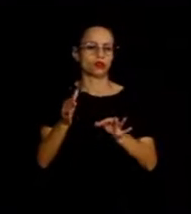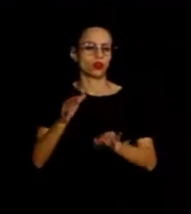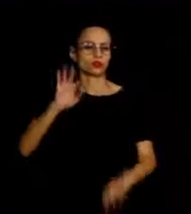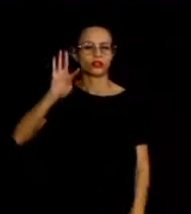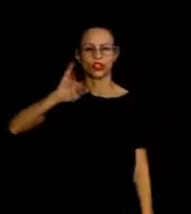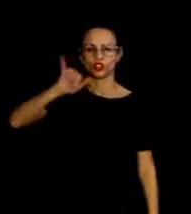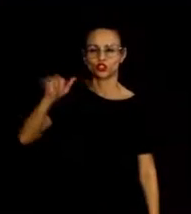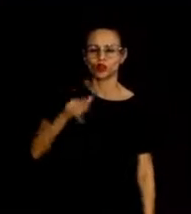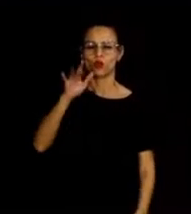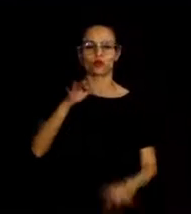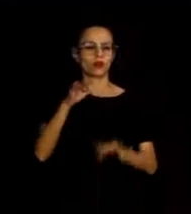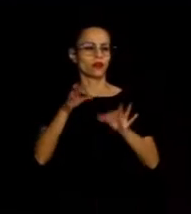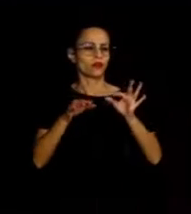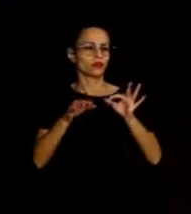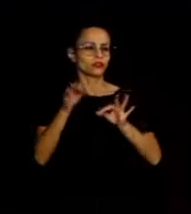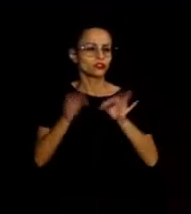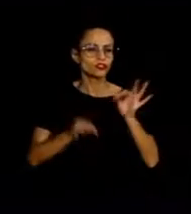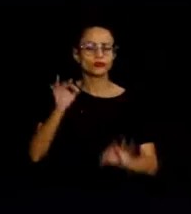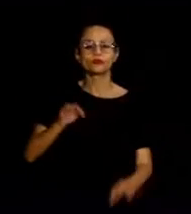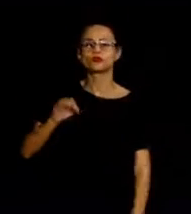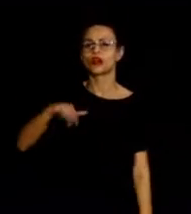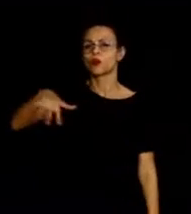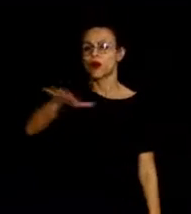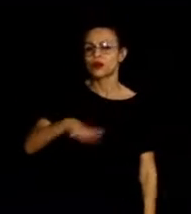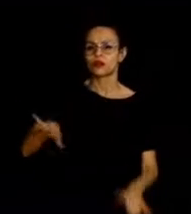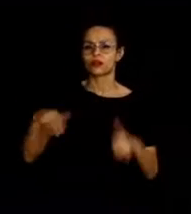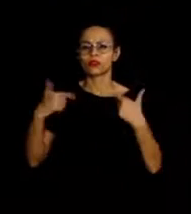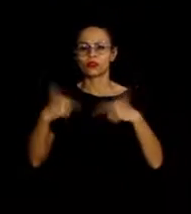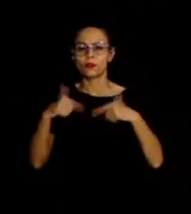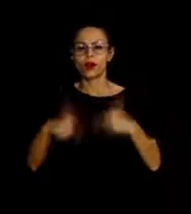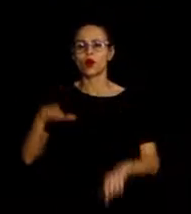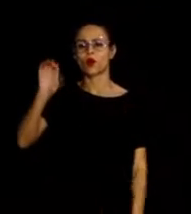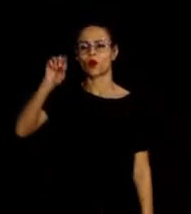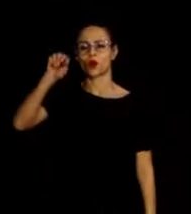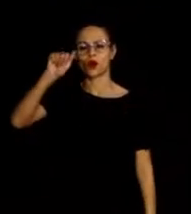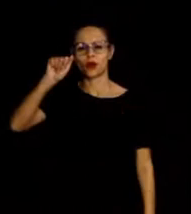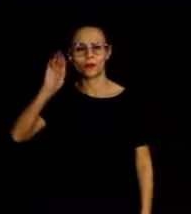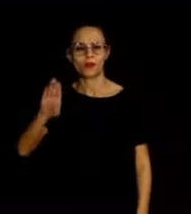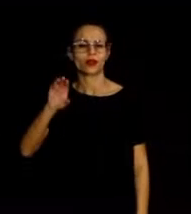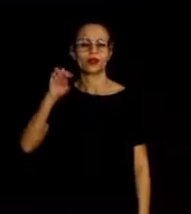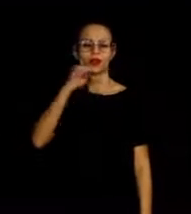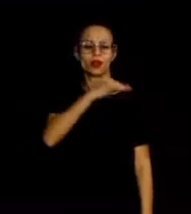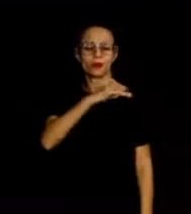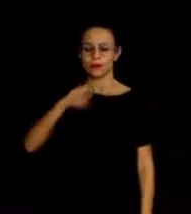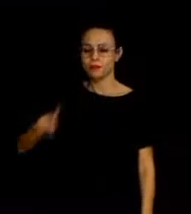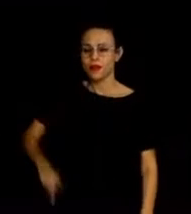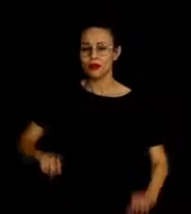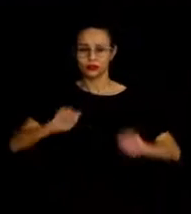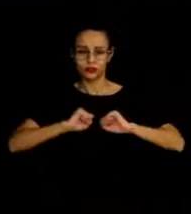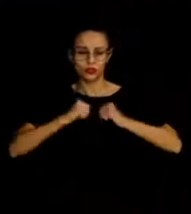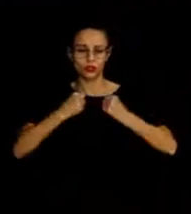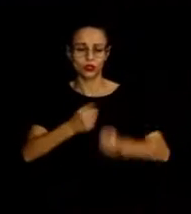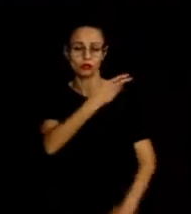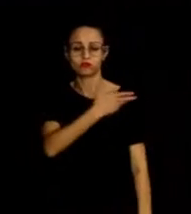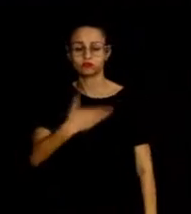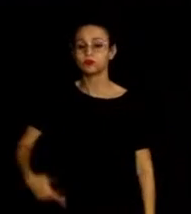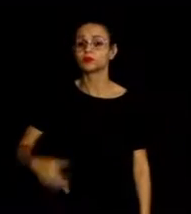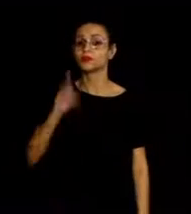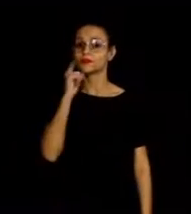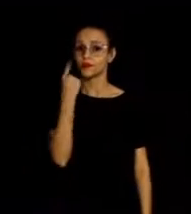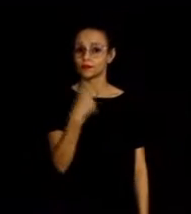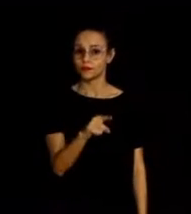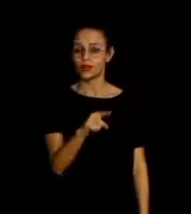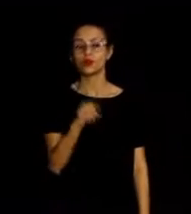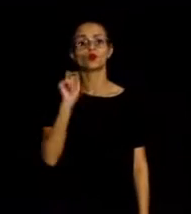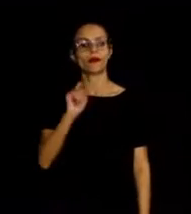Tribunal Regional do Trabalho Tribunal Regional Federal é OAB Ministério Público Defensoria Pública você vai encontrar